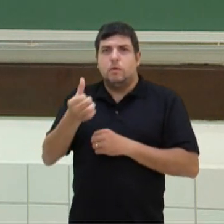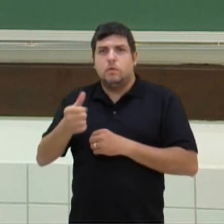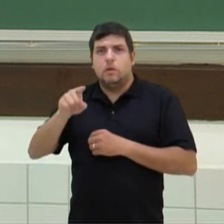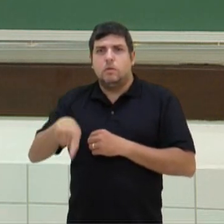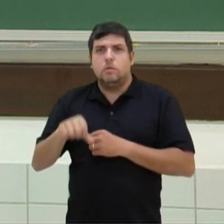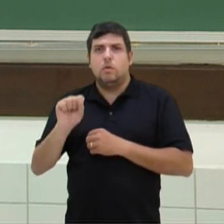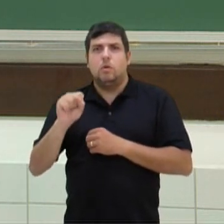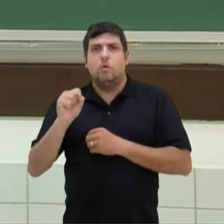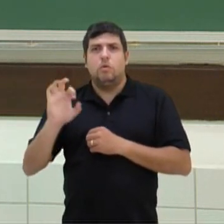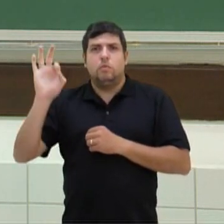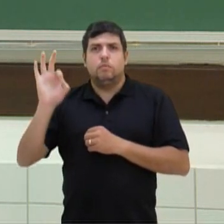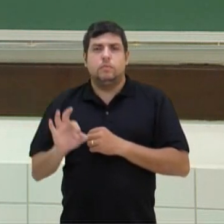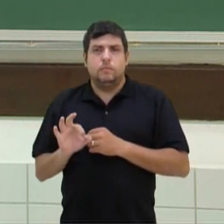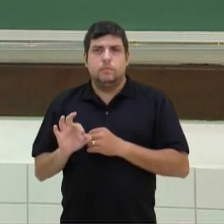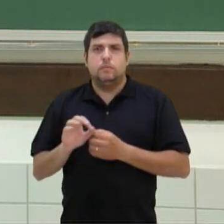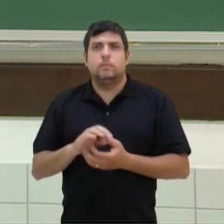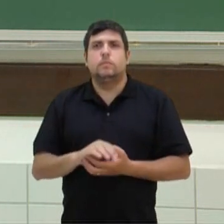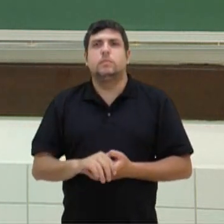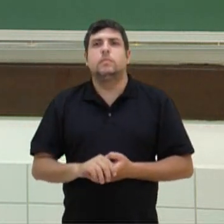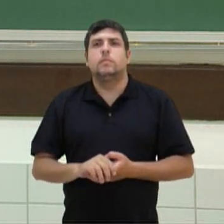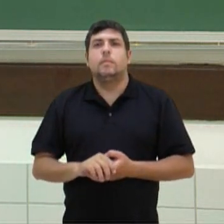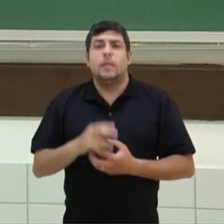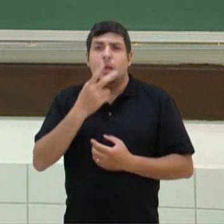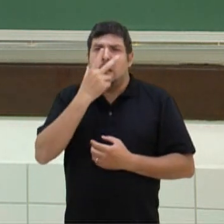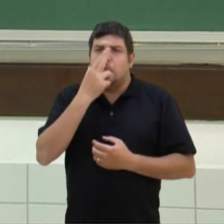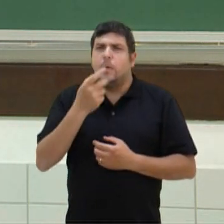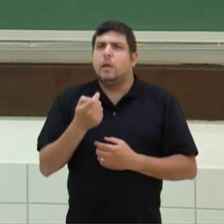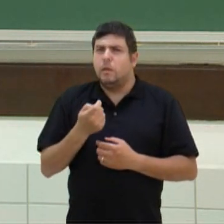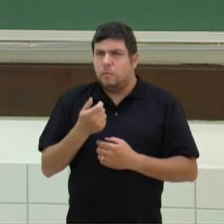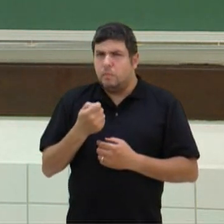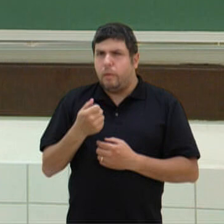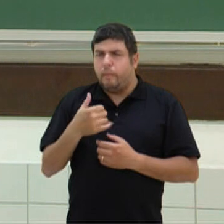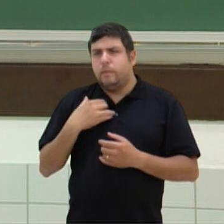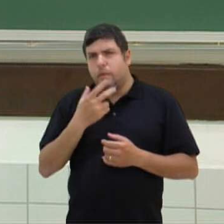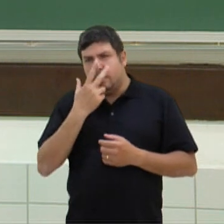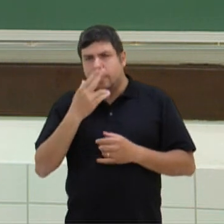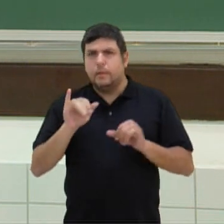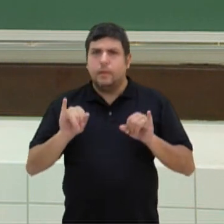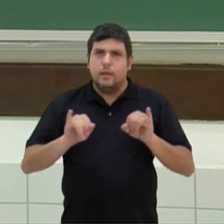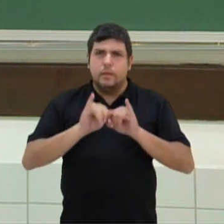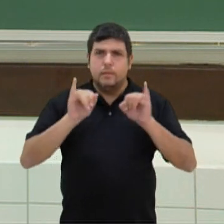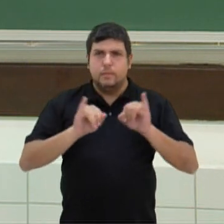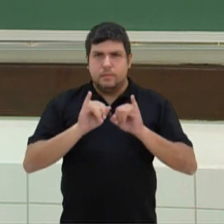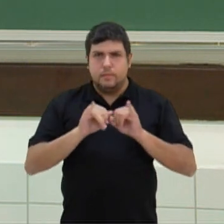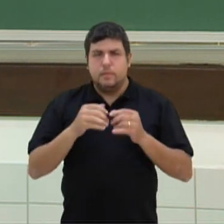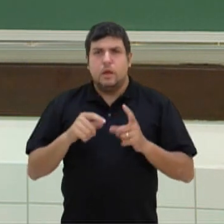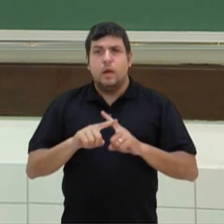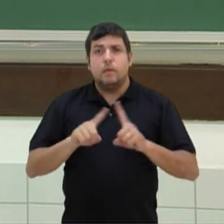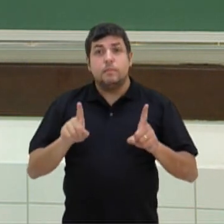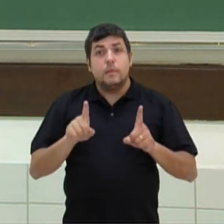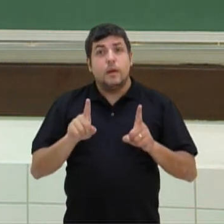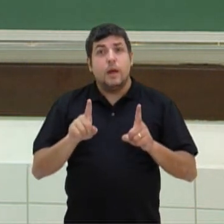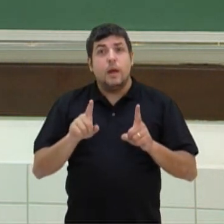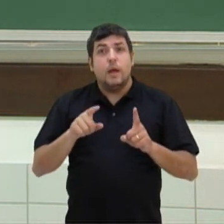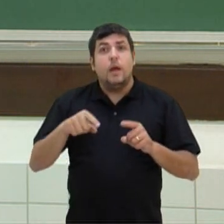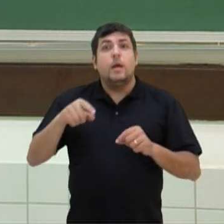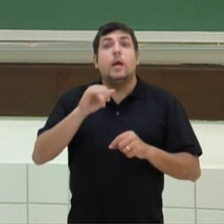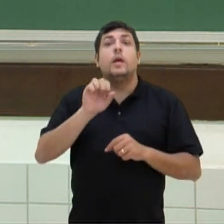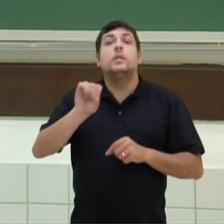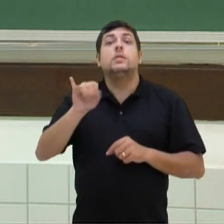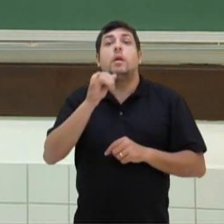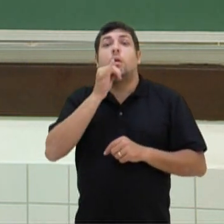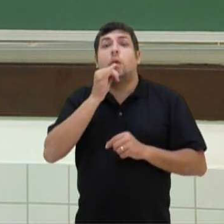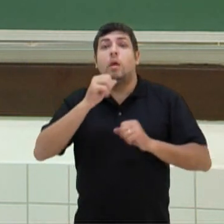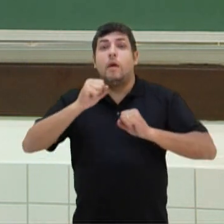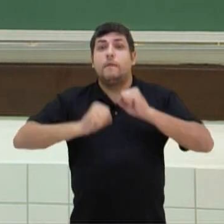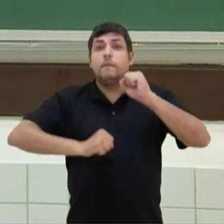96,8%, que é o rendimento dessa nossa receita. Parece pouco e bobagem quando está vendo esse exemplo aqui de bolo, mas se você tem uma fábrica e produz um